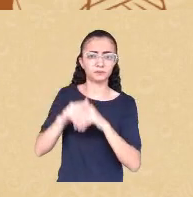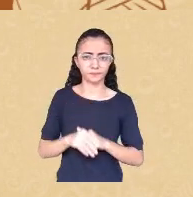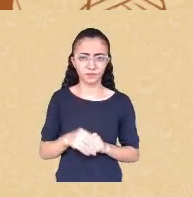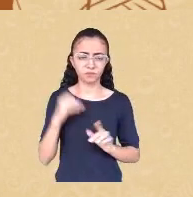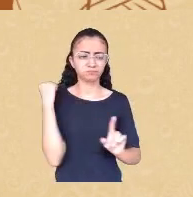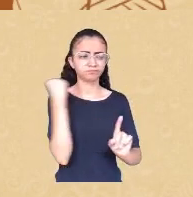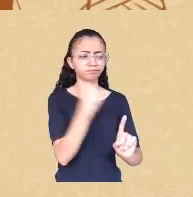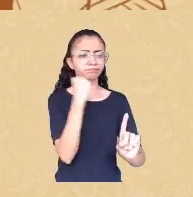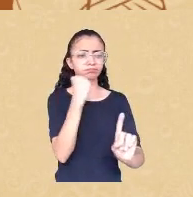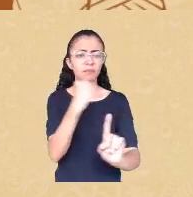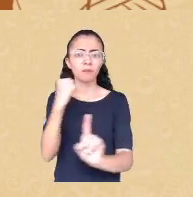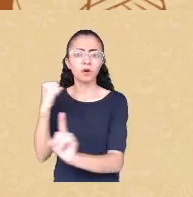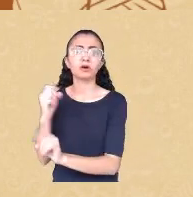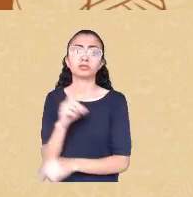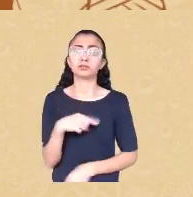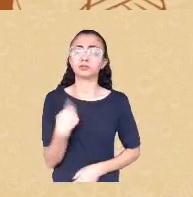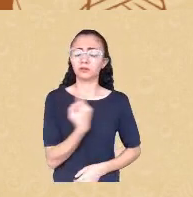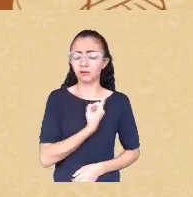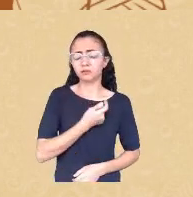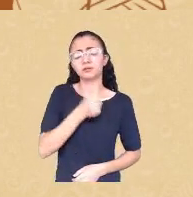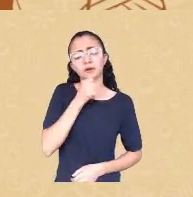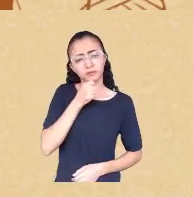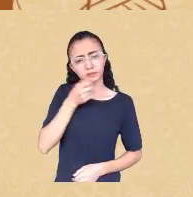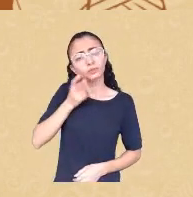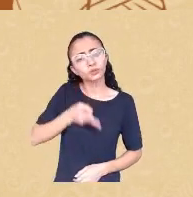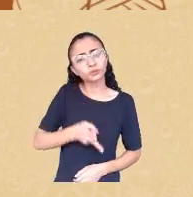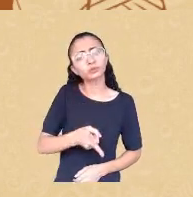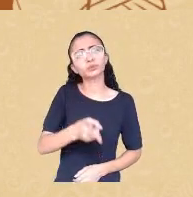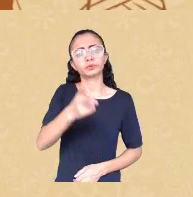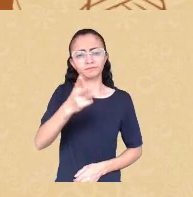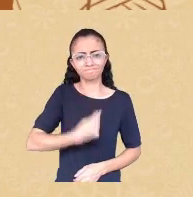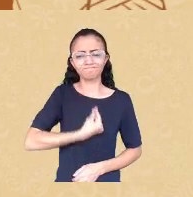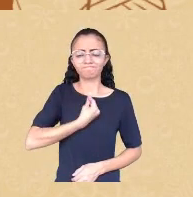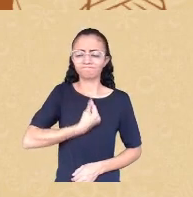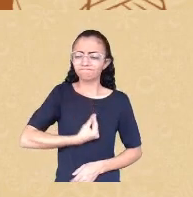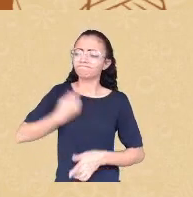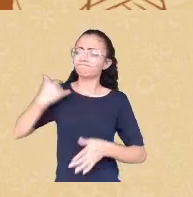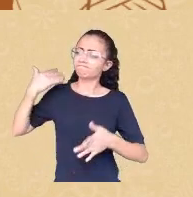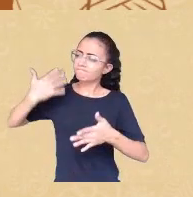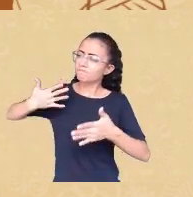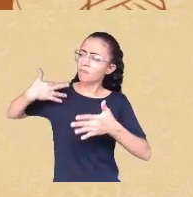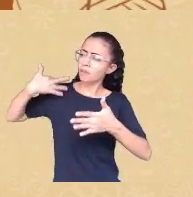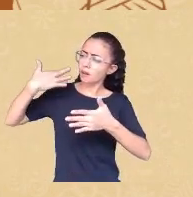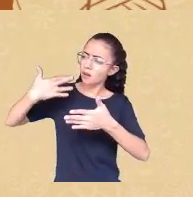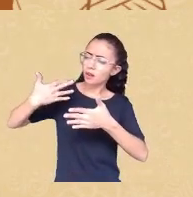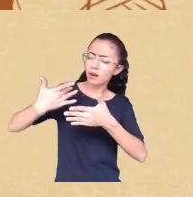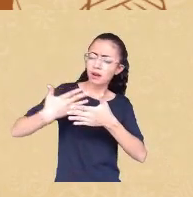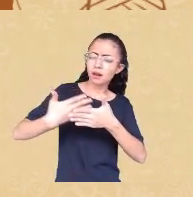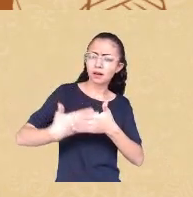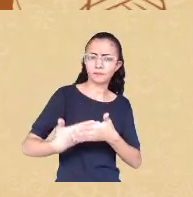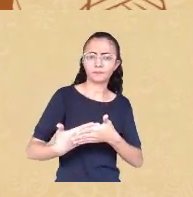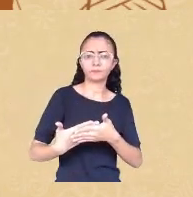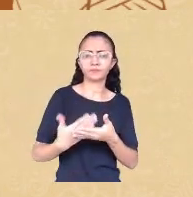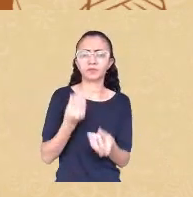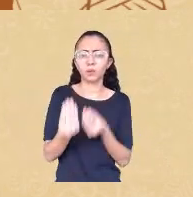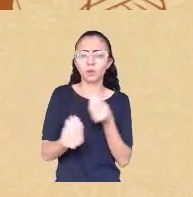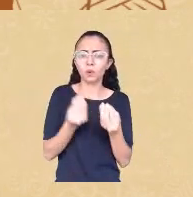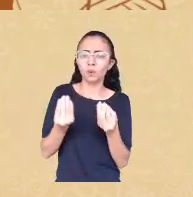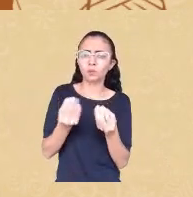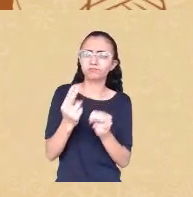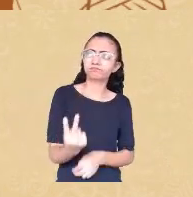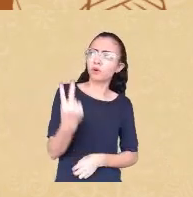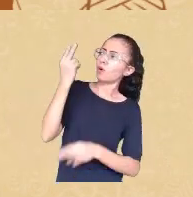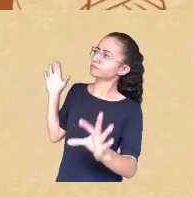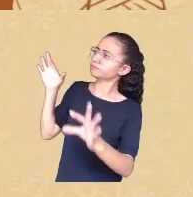aqui. E como a gente elabora e reelabora isso tudo. E como a gente está se mantendo viva e tenta e